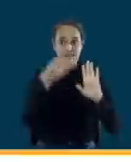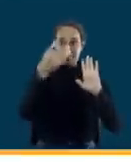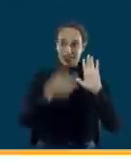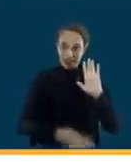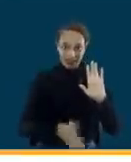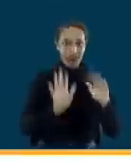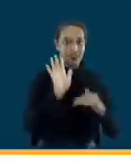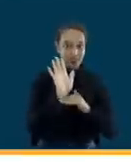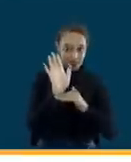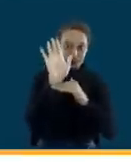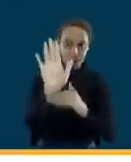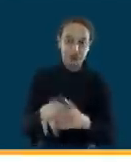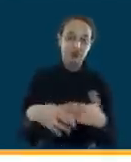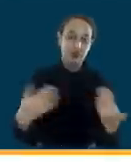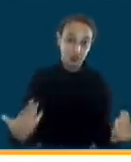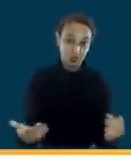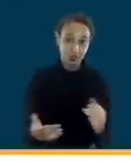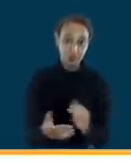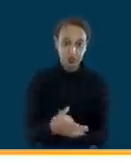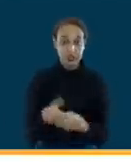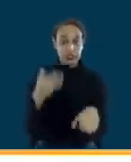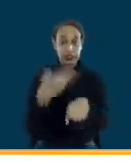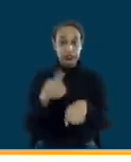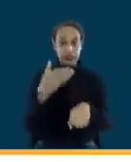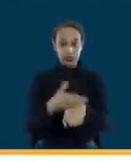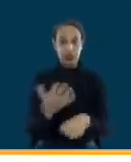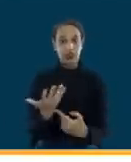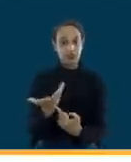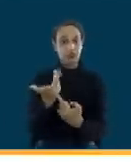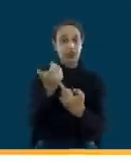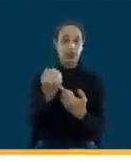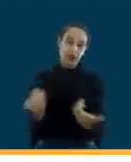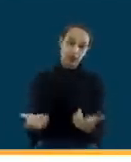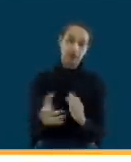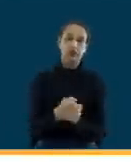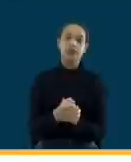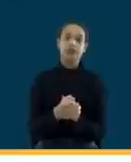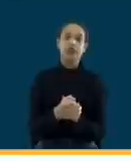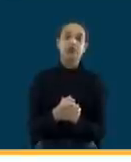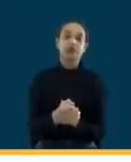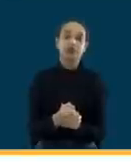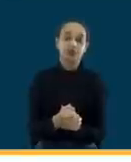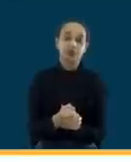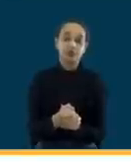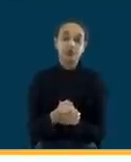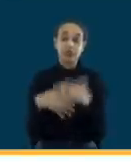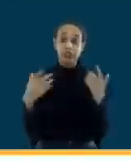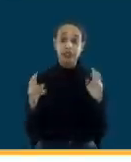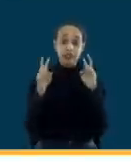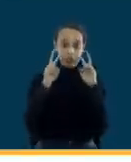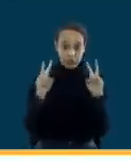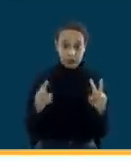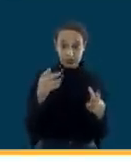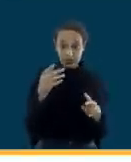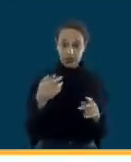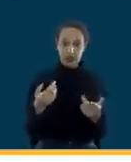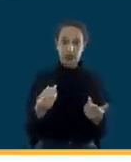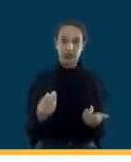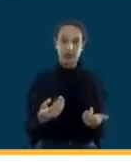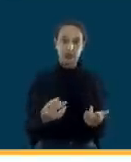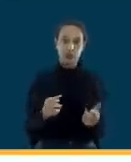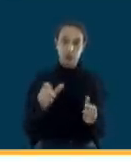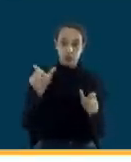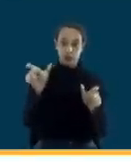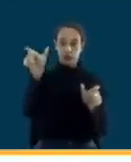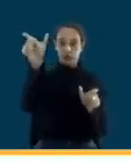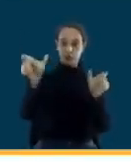práticas e manifestações culturais brasileiras. E nós estamos estabelecendo o critério do mais distante para o mais próximo